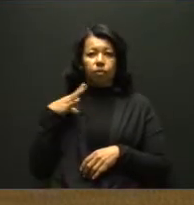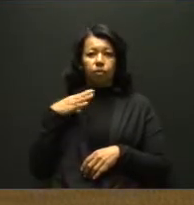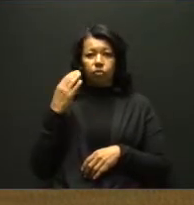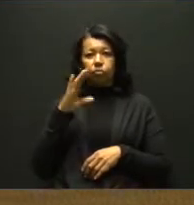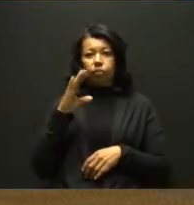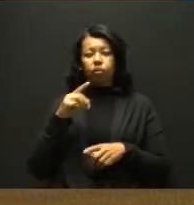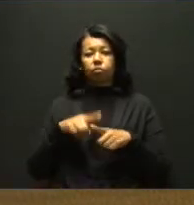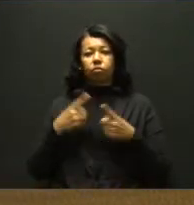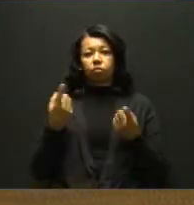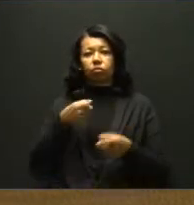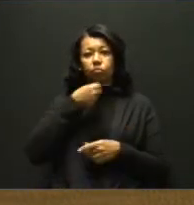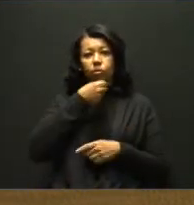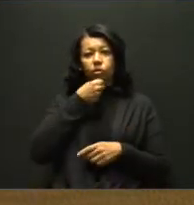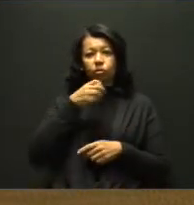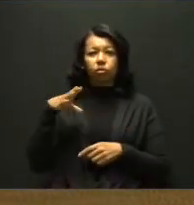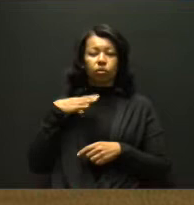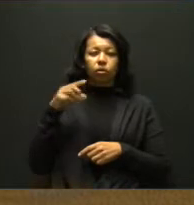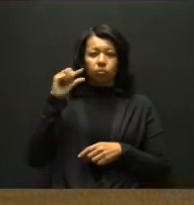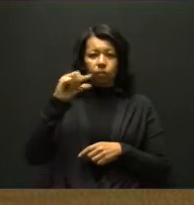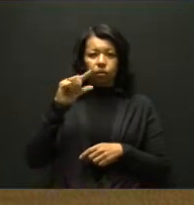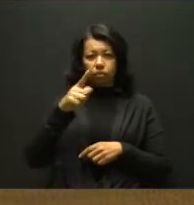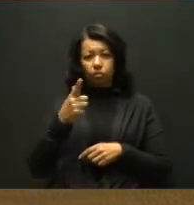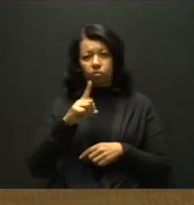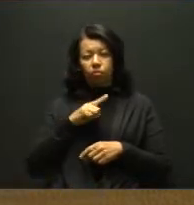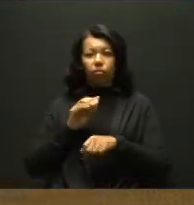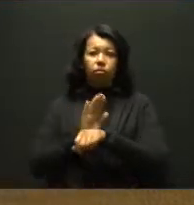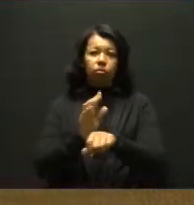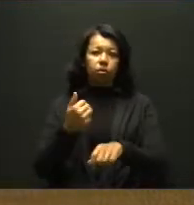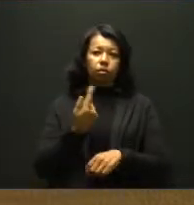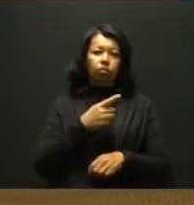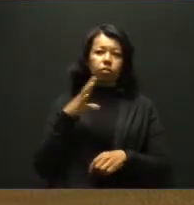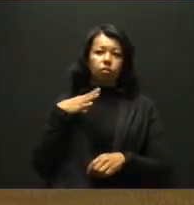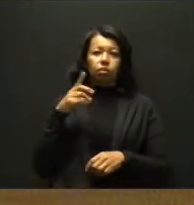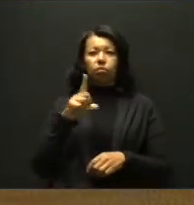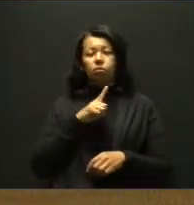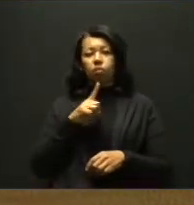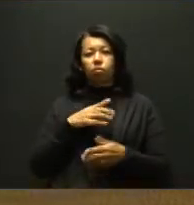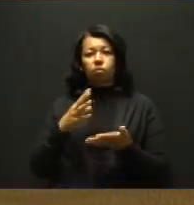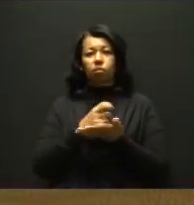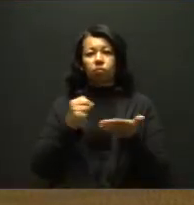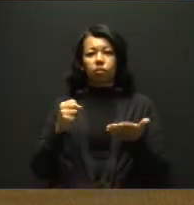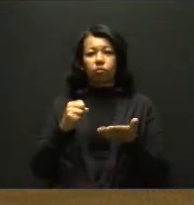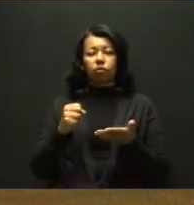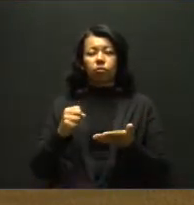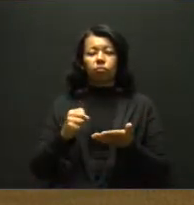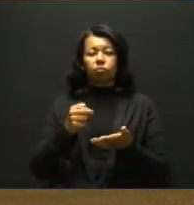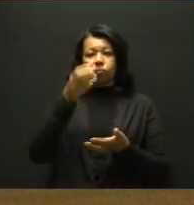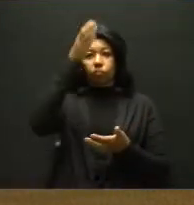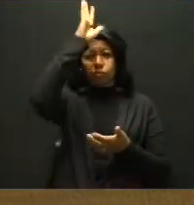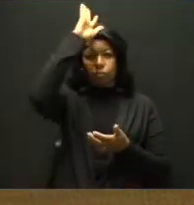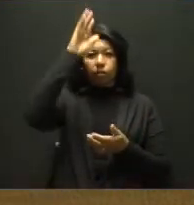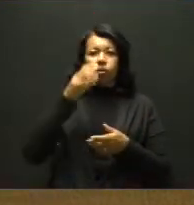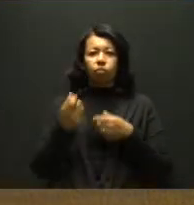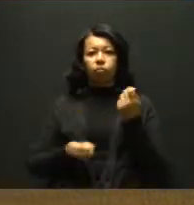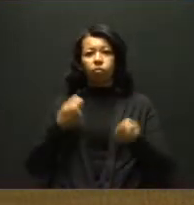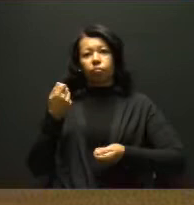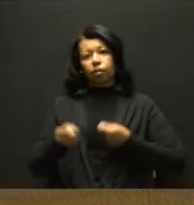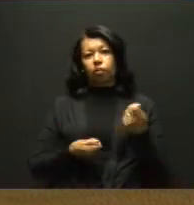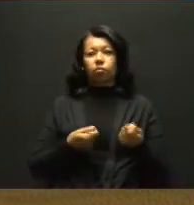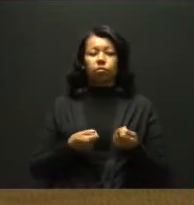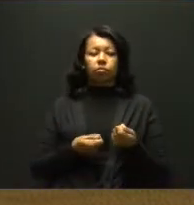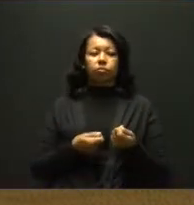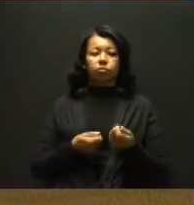reportagens as cidades muito pequena que não tem um recurso que a nossa cidade tem eo que salvava o corpo de bombeiro é justamente o comércio